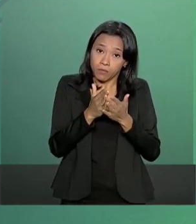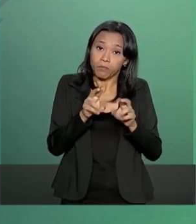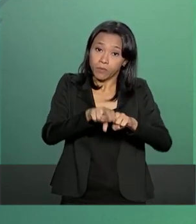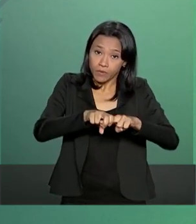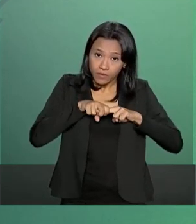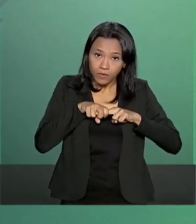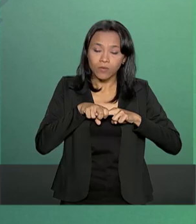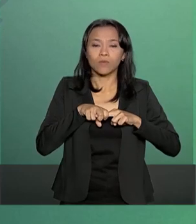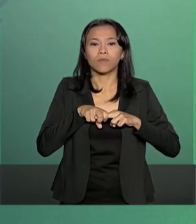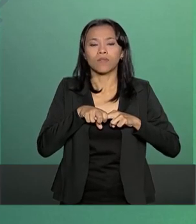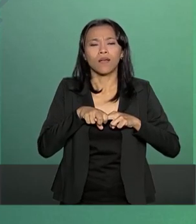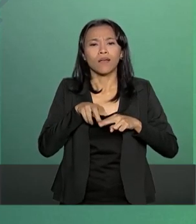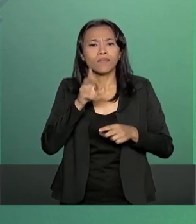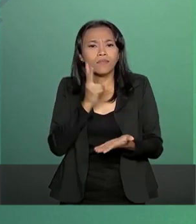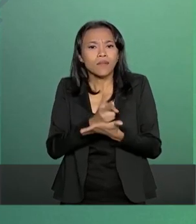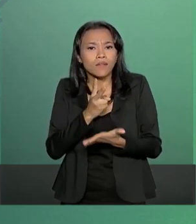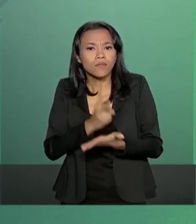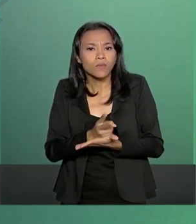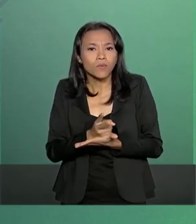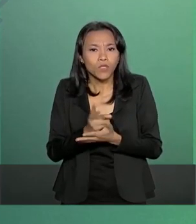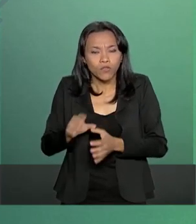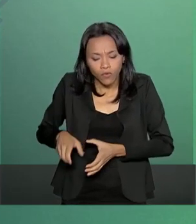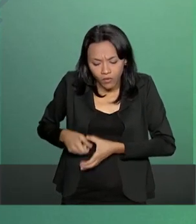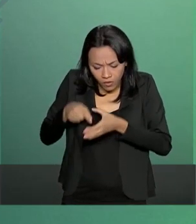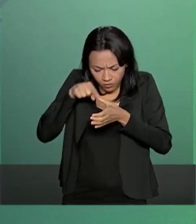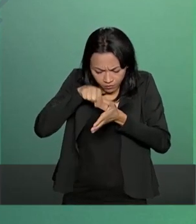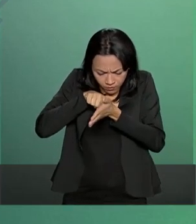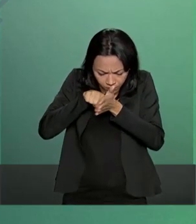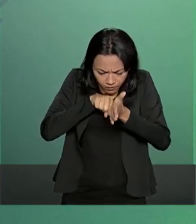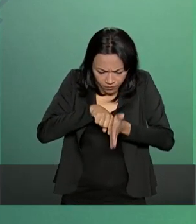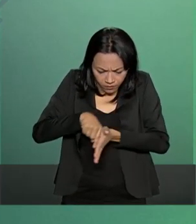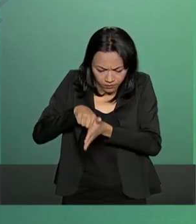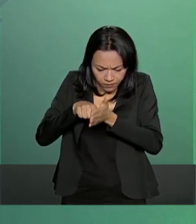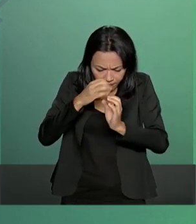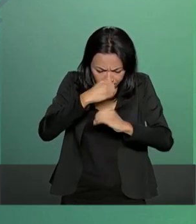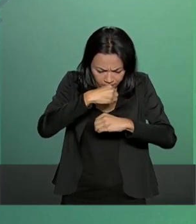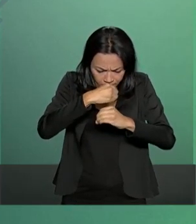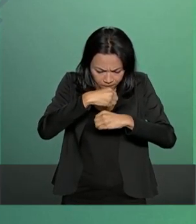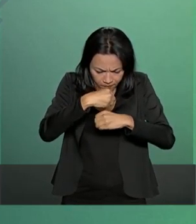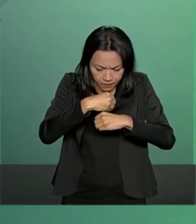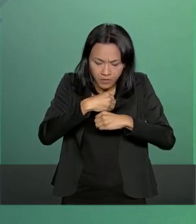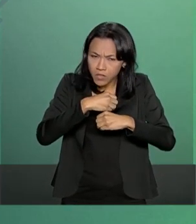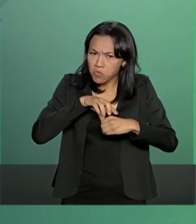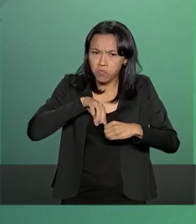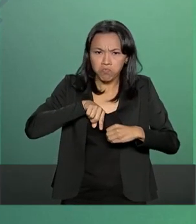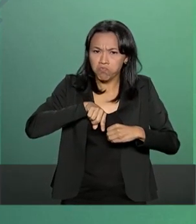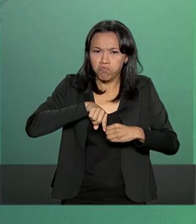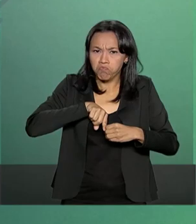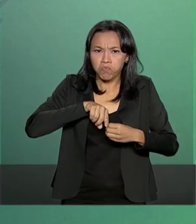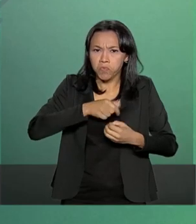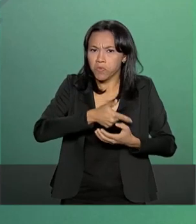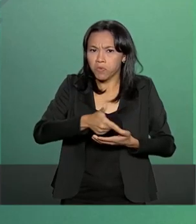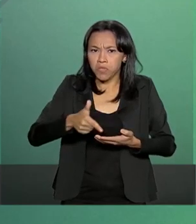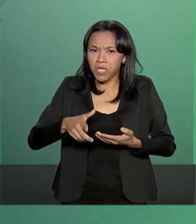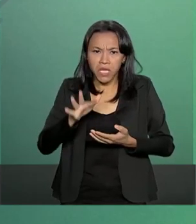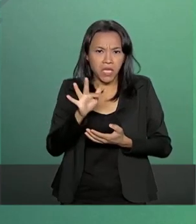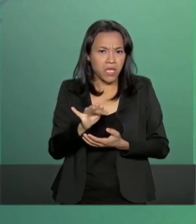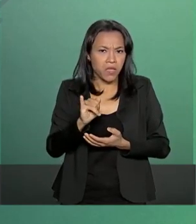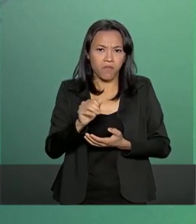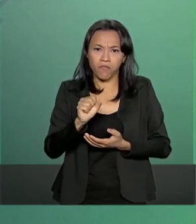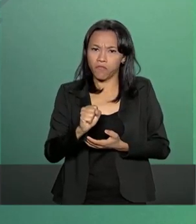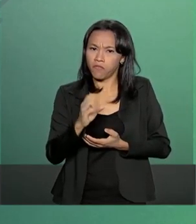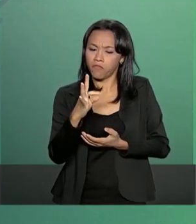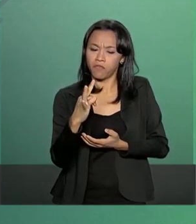forma, tanto as culturas quanto as imagens descartaram a ocorrência de fístula ou